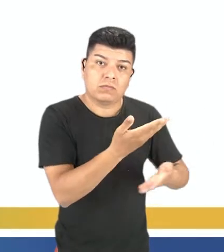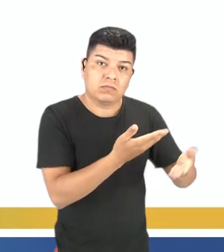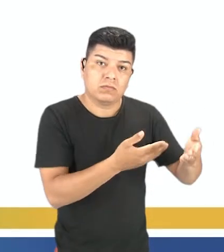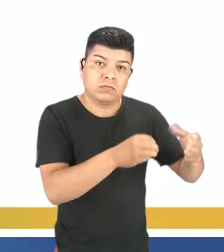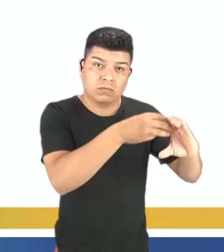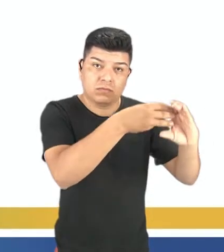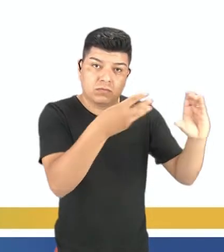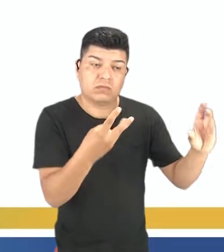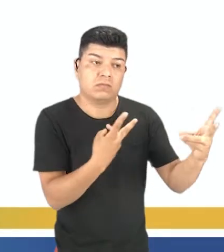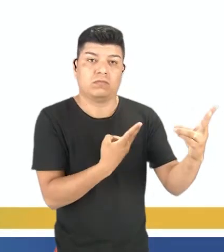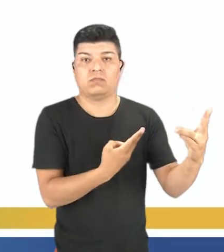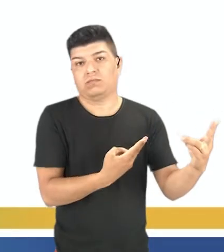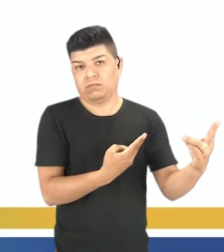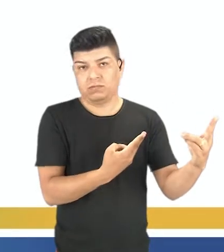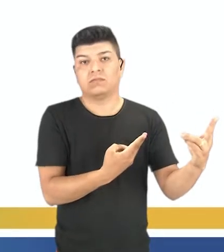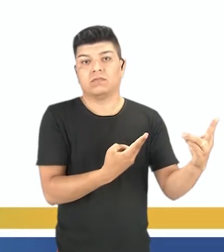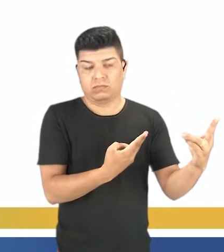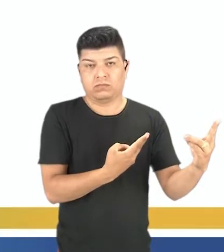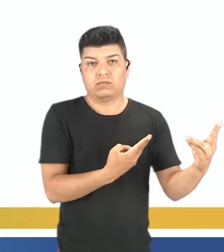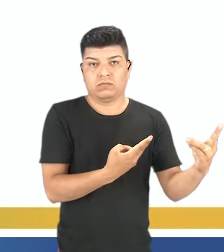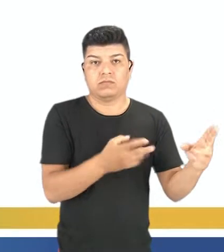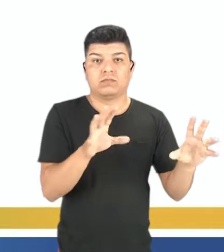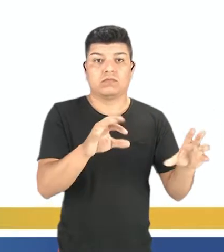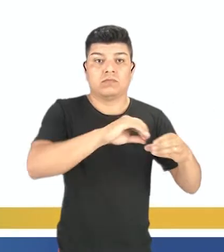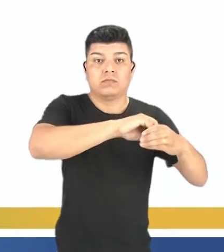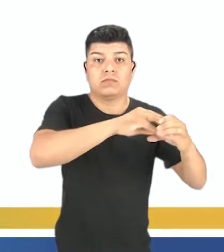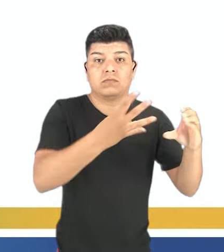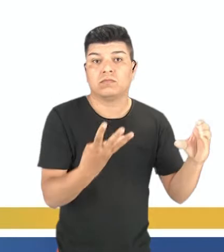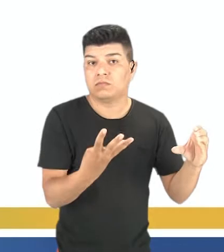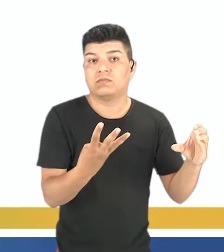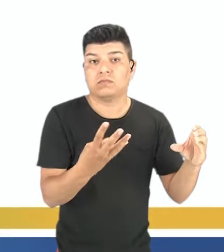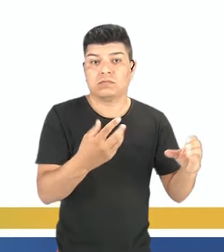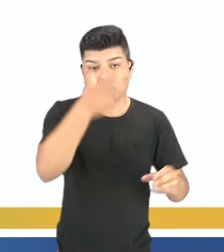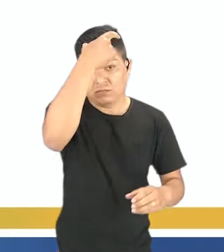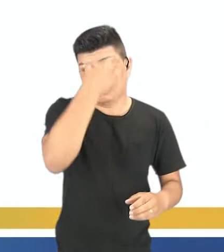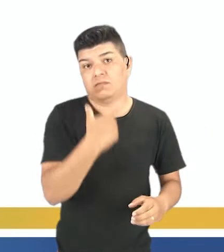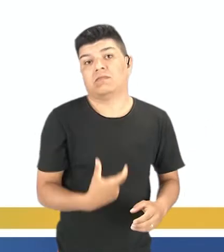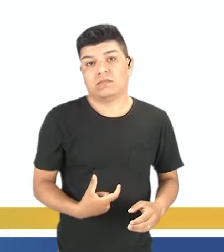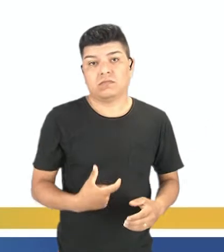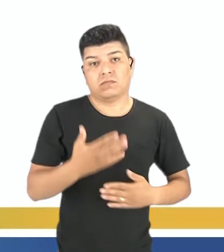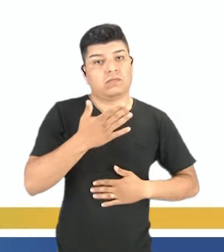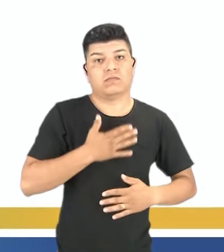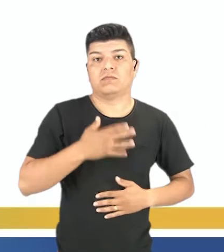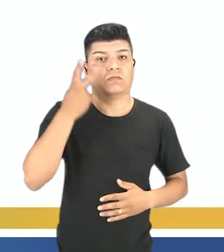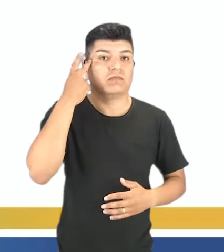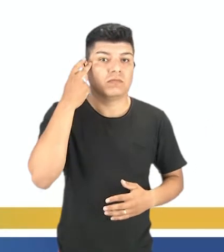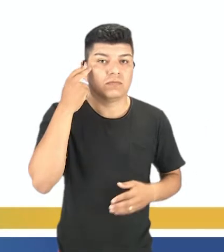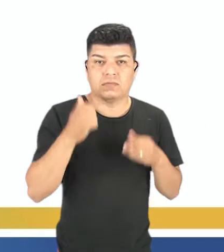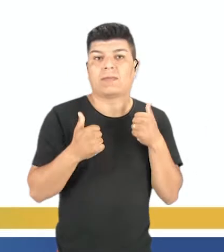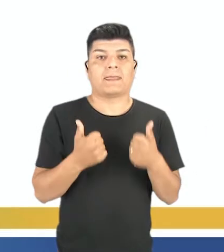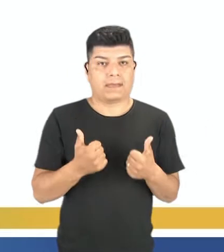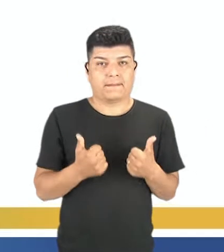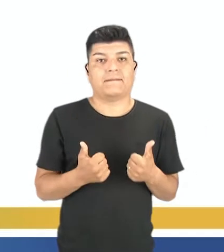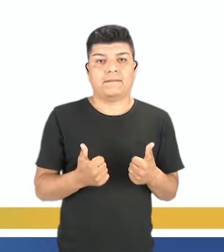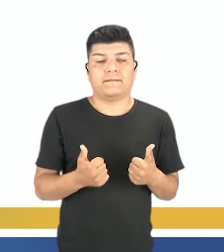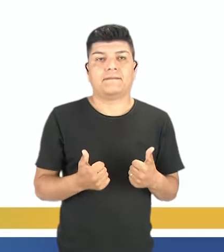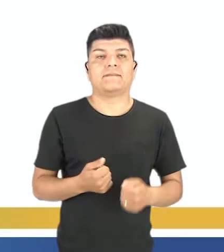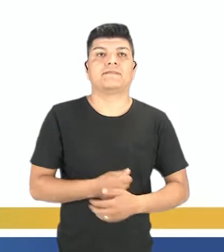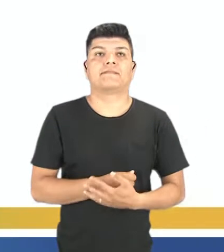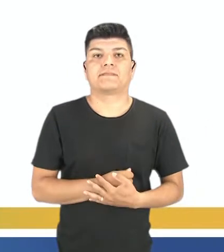dar características na nossa característica do ser humano normal, tudo bem? Mas vamos ter um par de